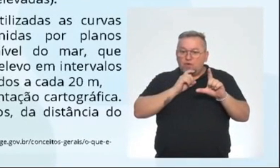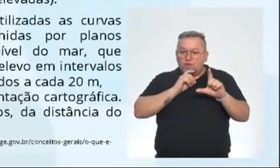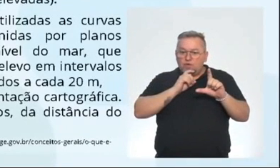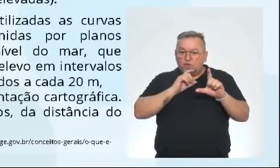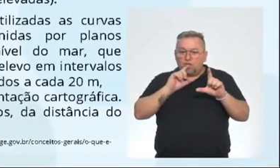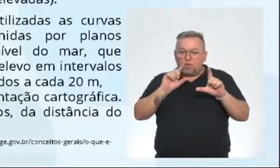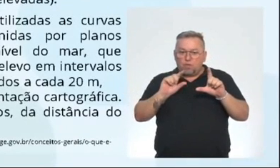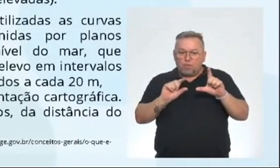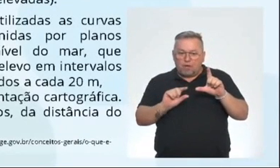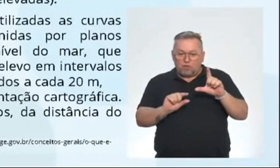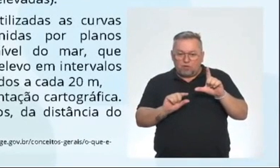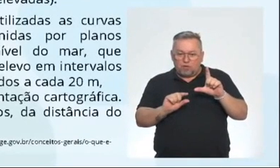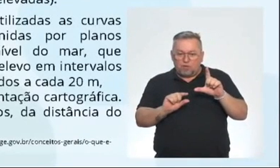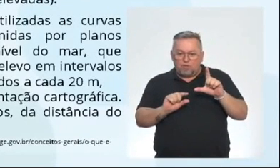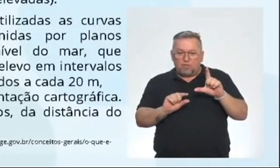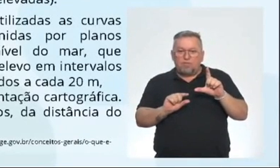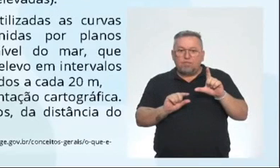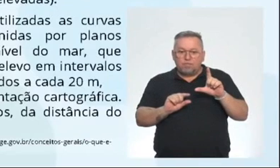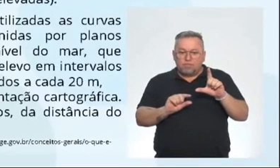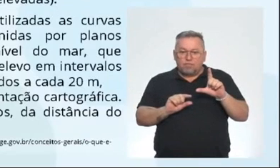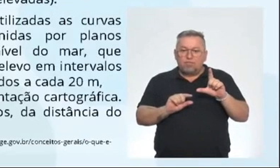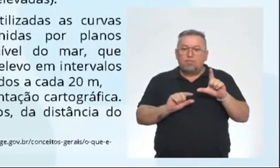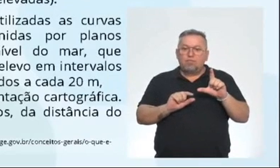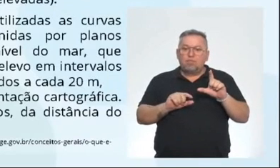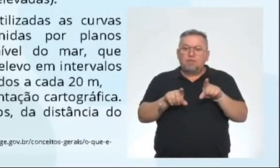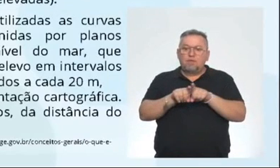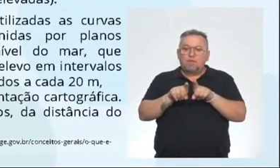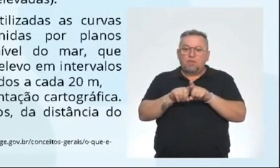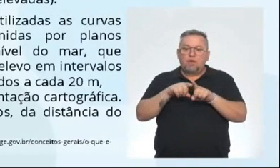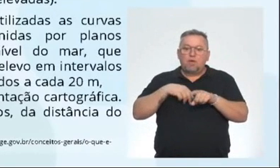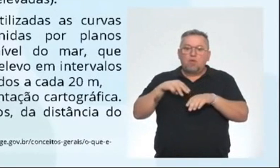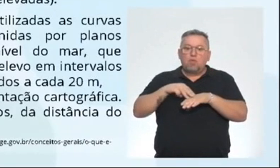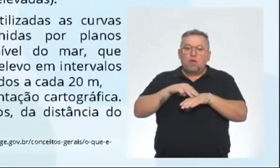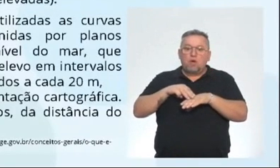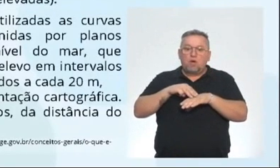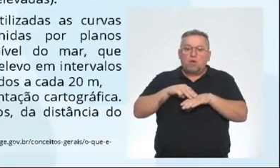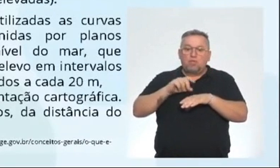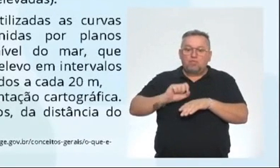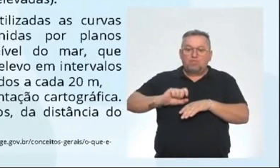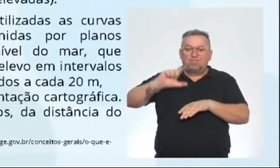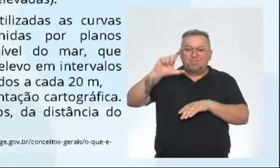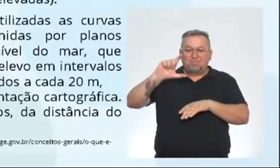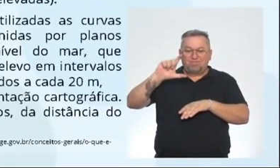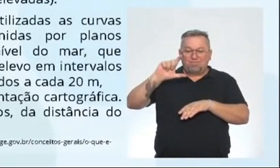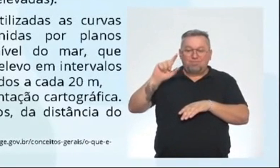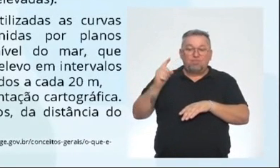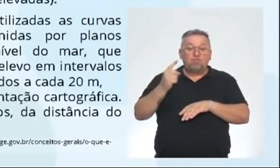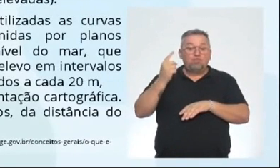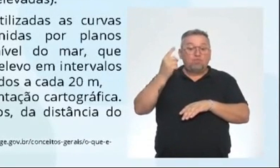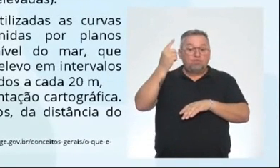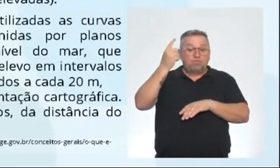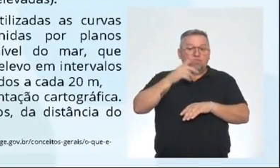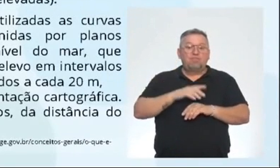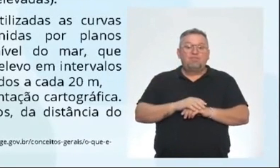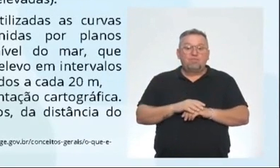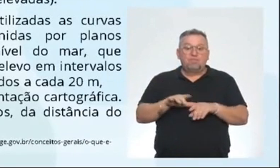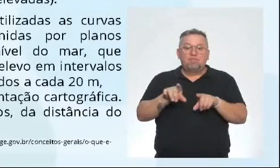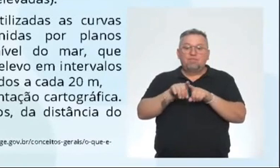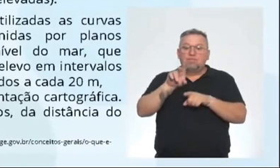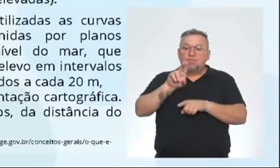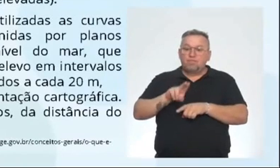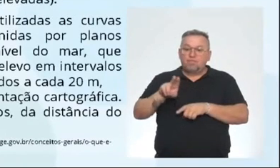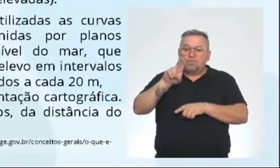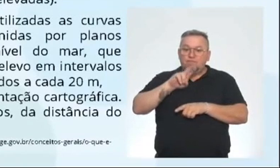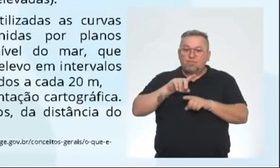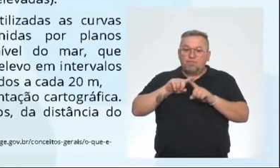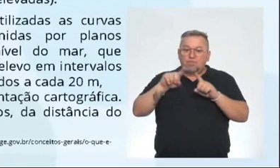aí que são as partes mais baixas, né, do terreno, ao marrom, altitudes mais elevadas. São também utilizadas as